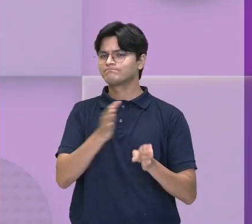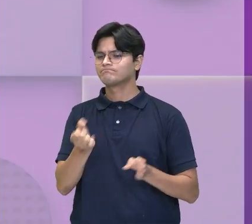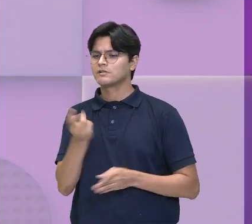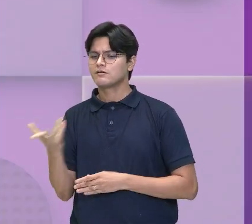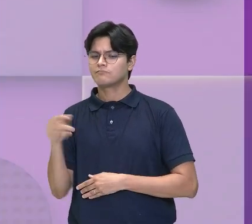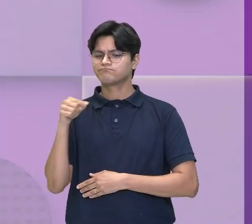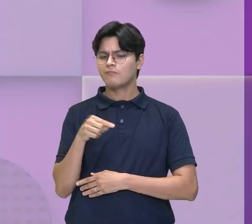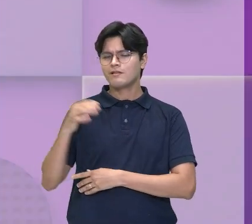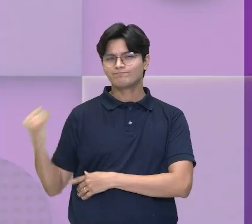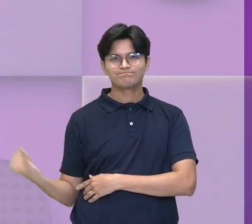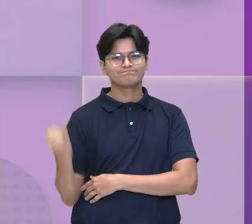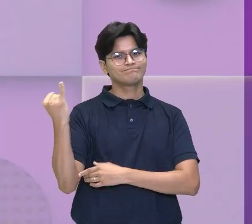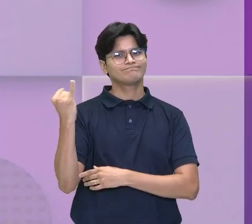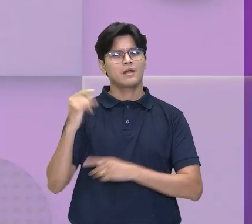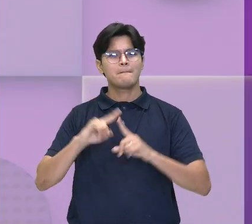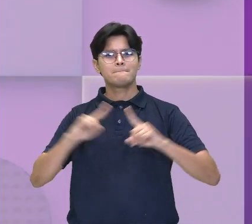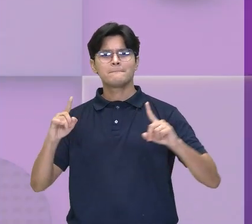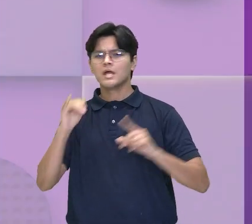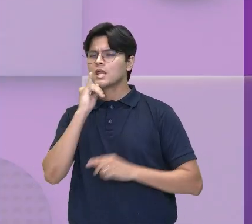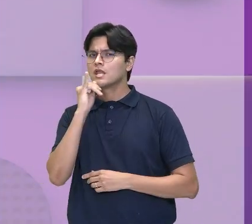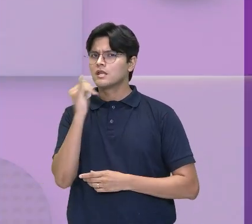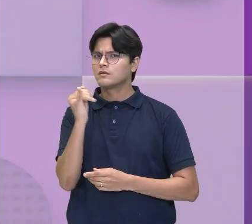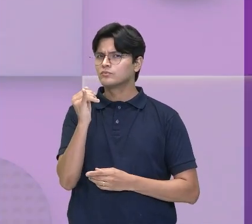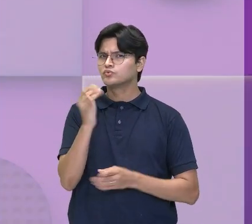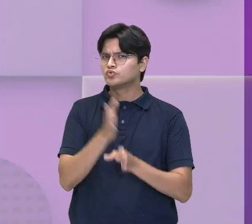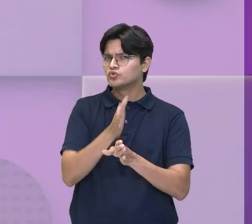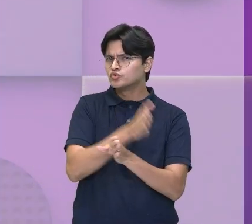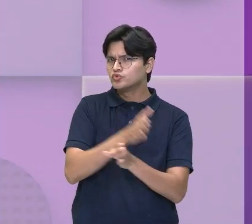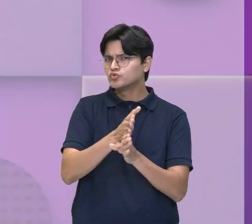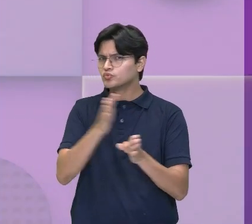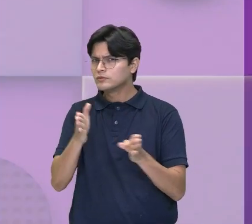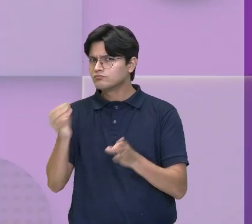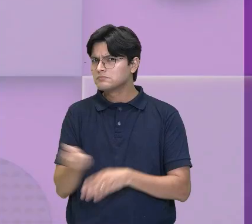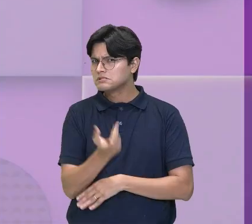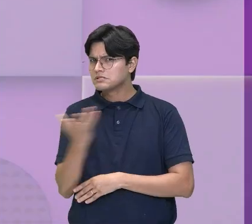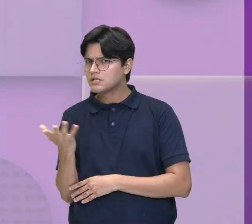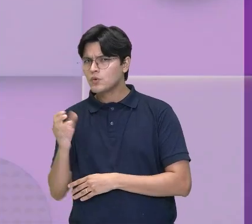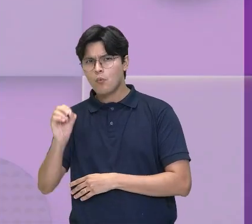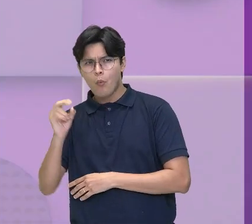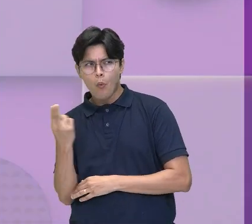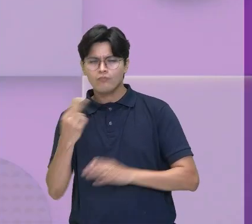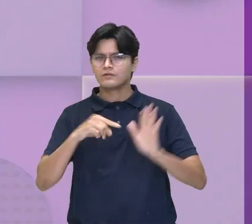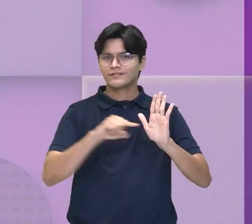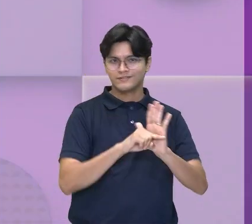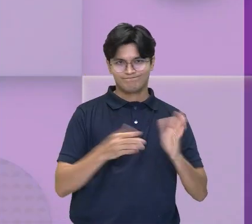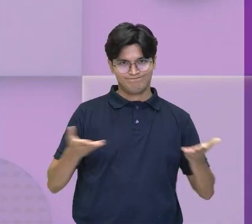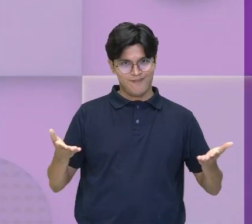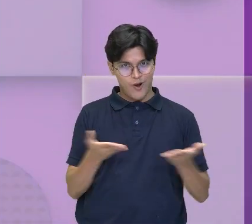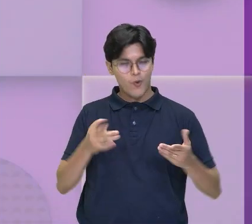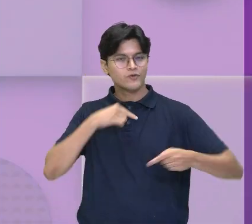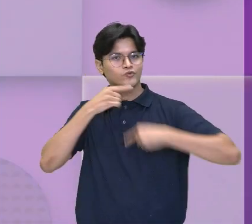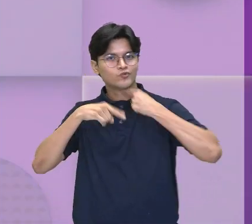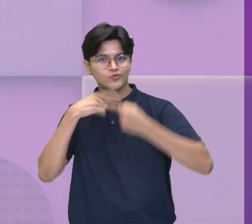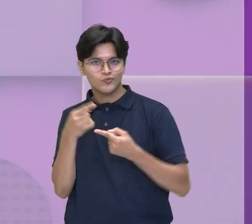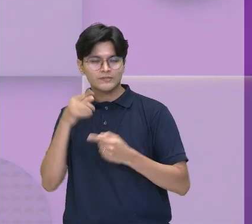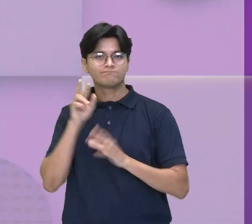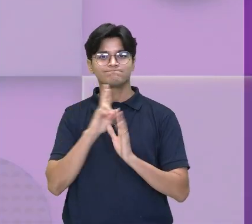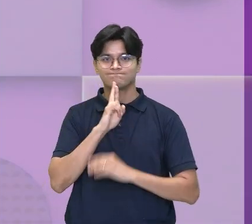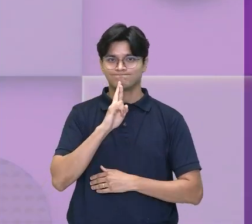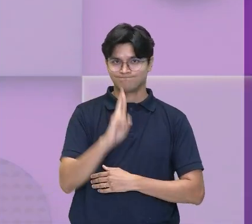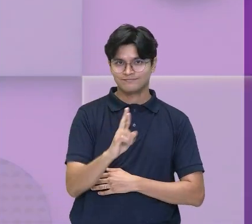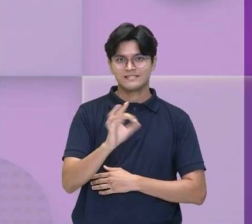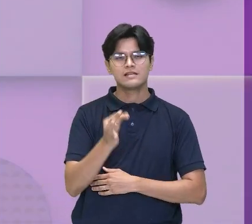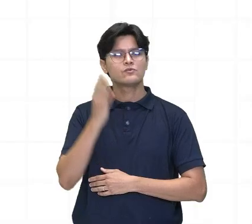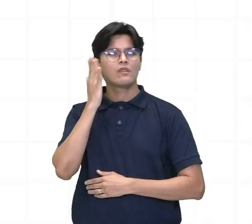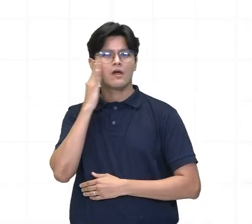são números inteiros ou são números negativos? Vamos esclarecer essa dúvida agora vendo quais são os nossos números